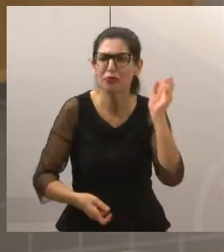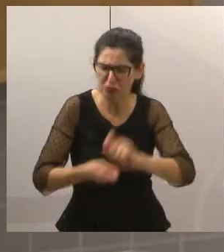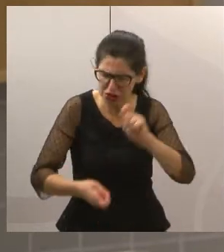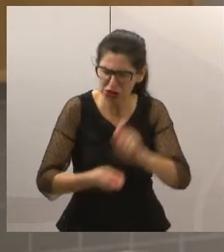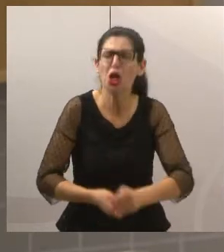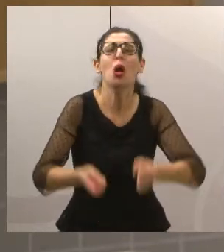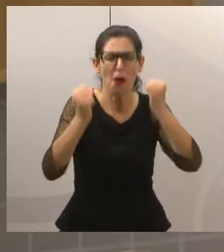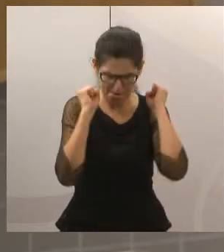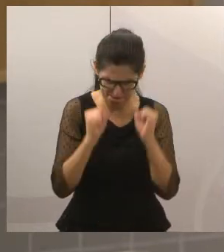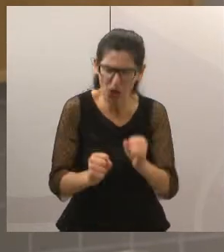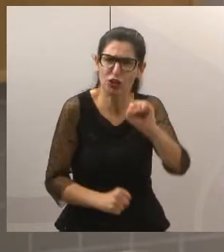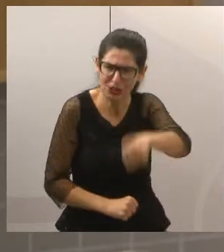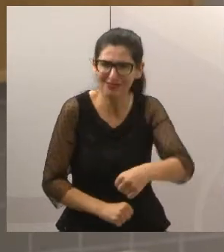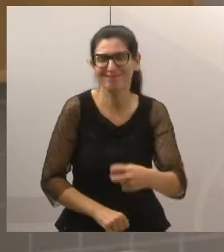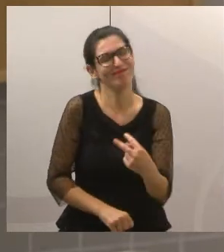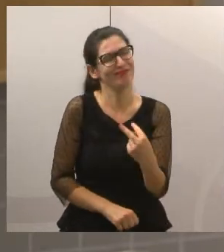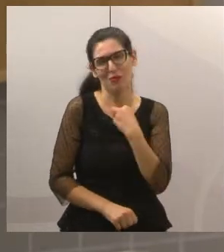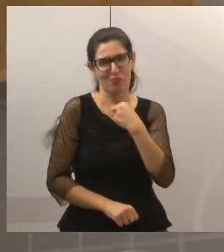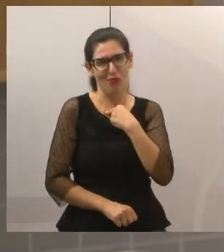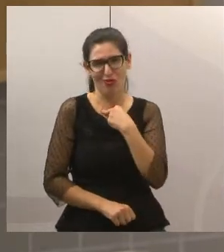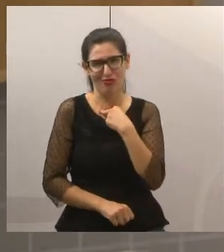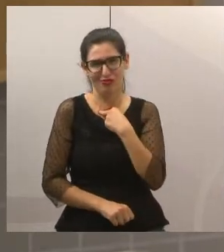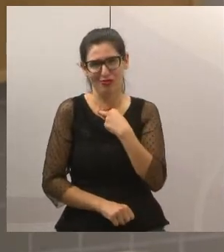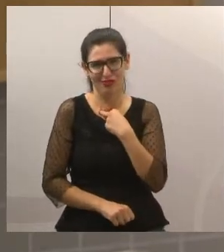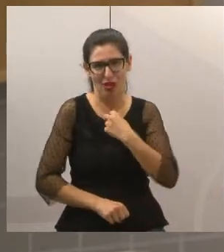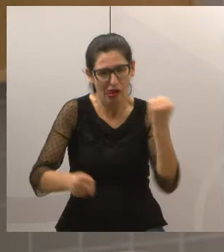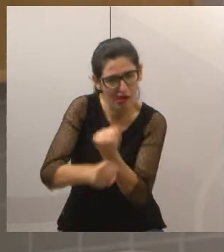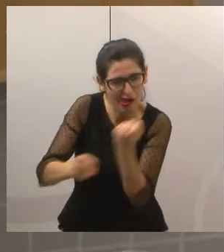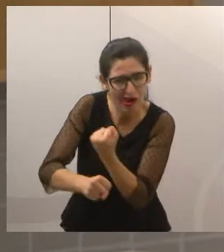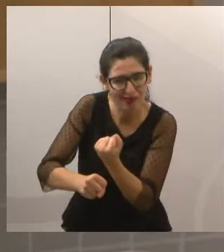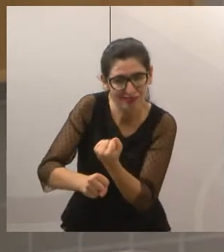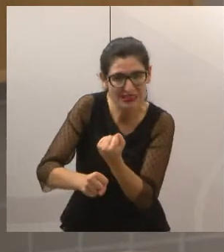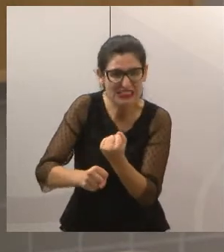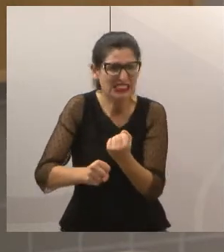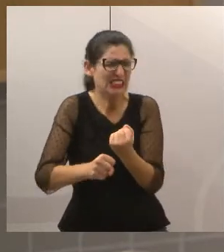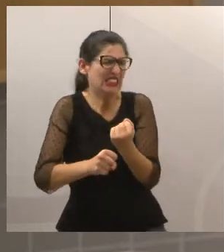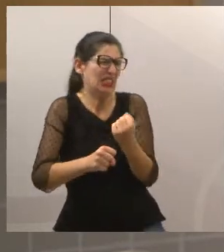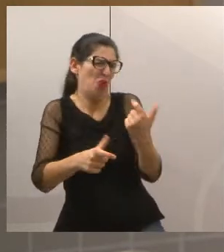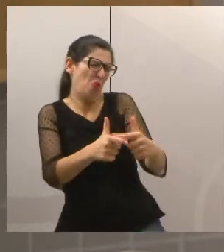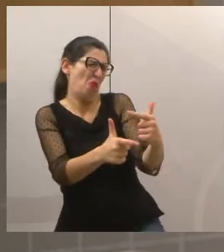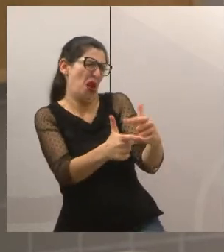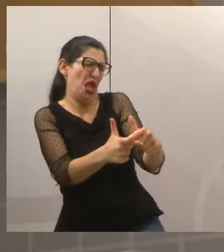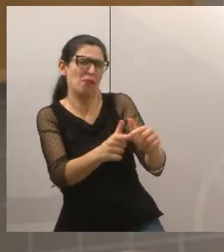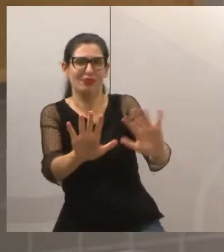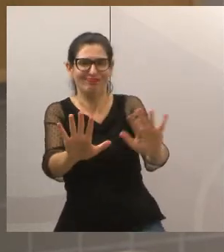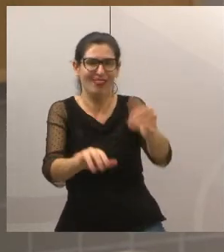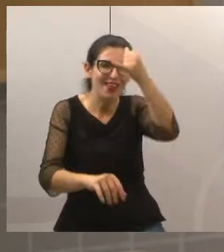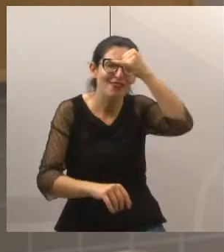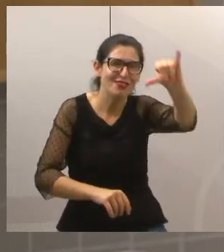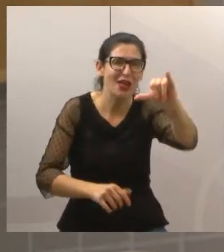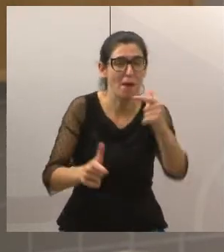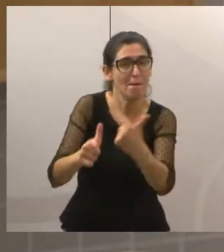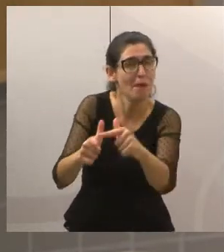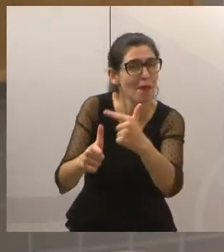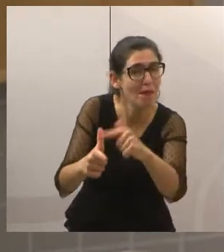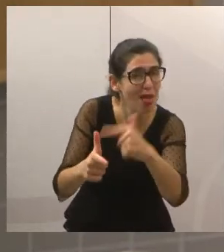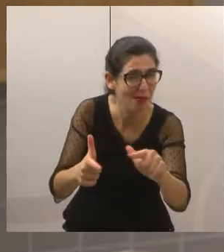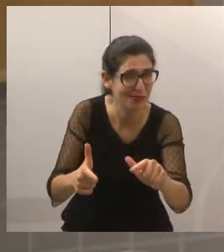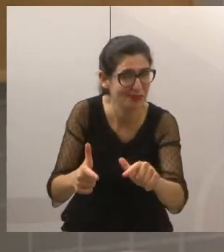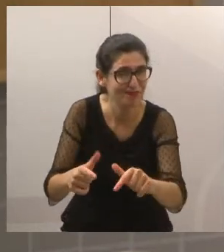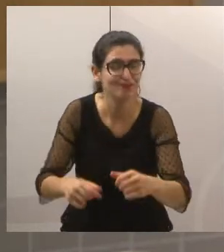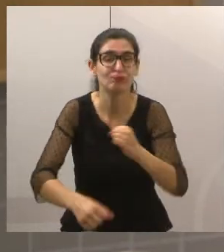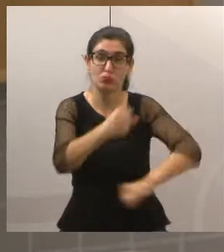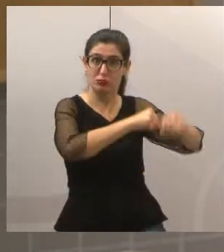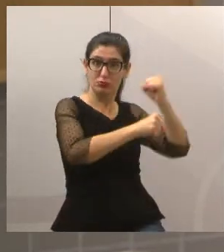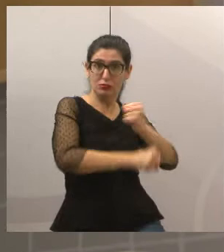para que a gente não comece a obra e a empresa não consiga executá-la. Então, desde 2017, tem sido trabalhado